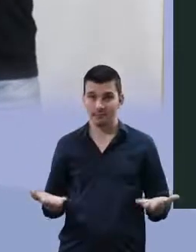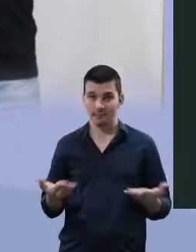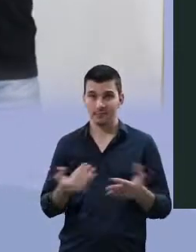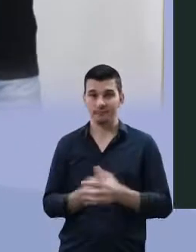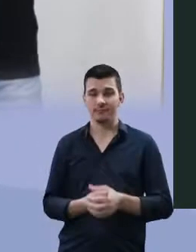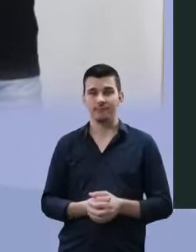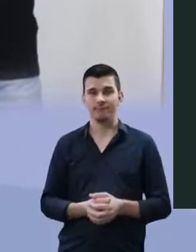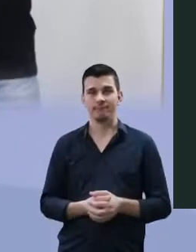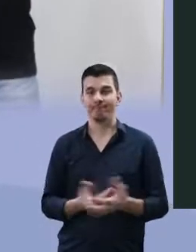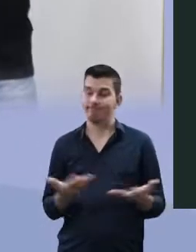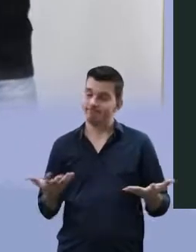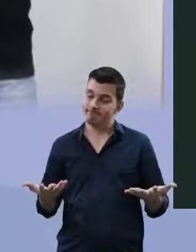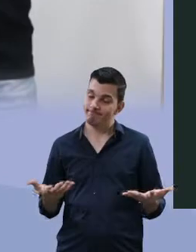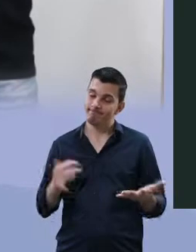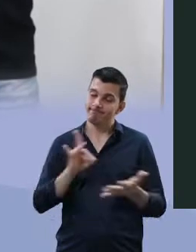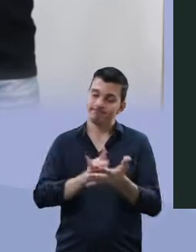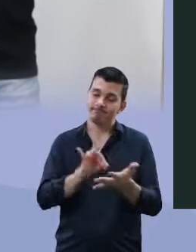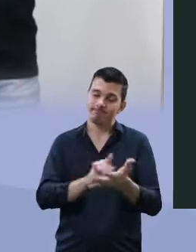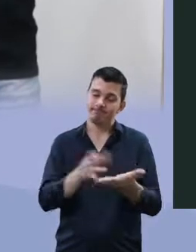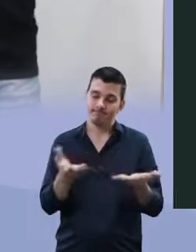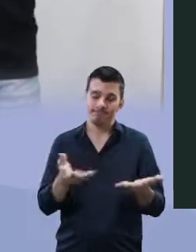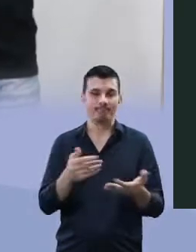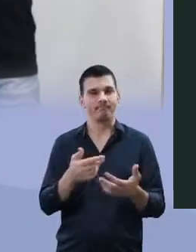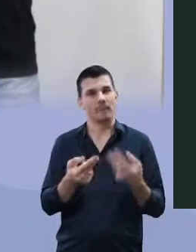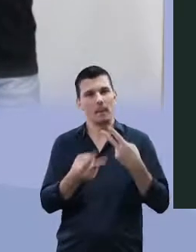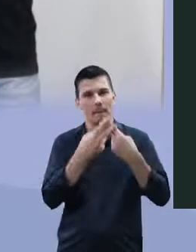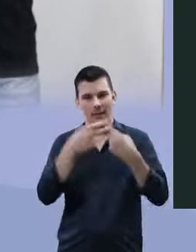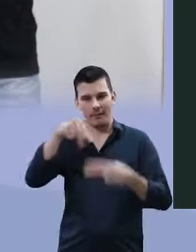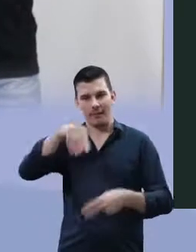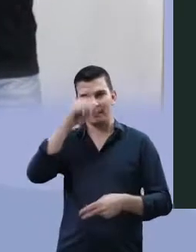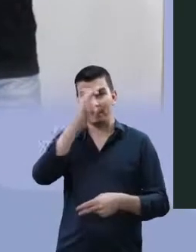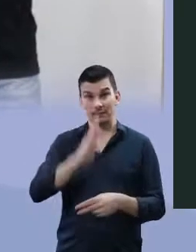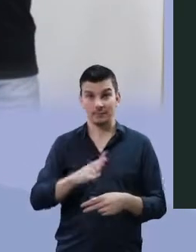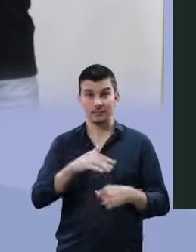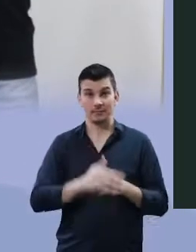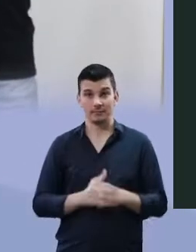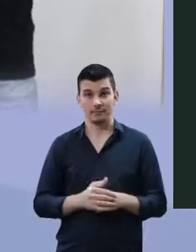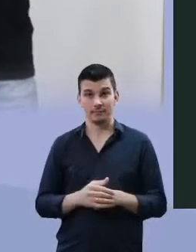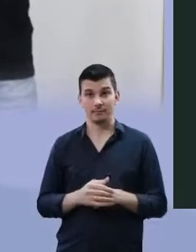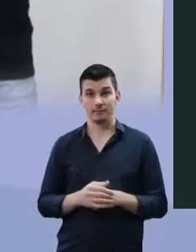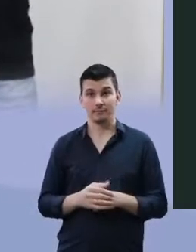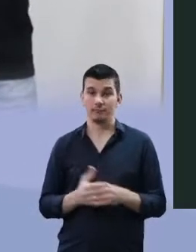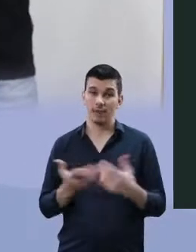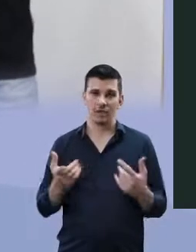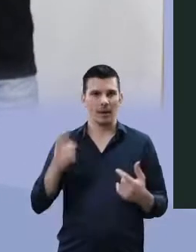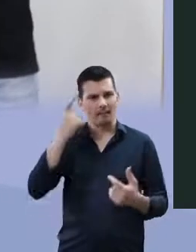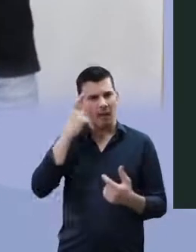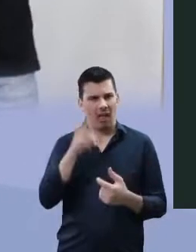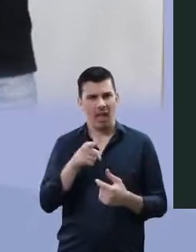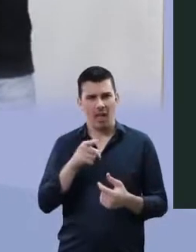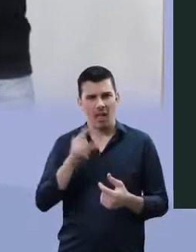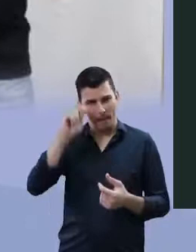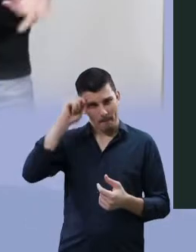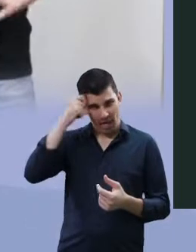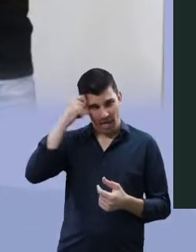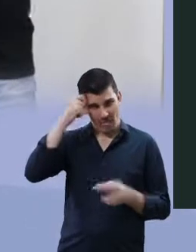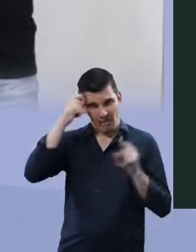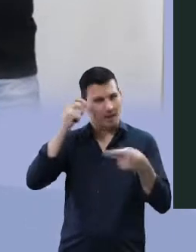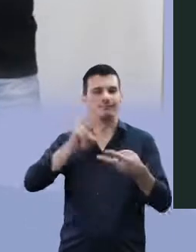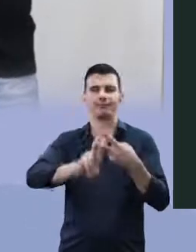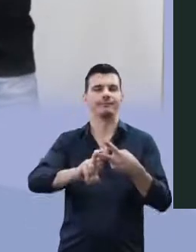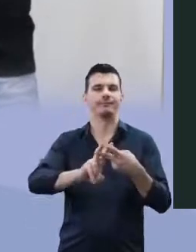imagina logo, preto é preso, né? Então é um presidiário. Ou morto, vítima dessa violência que vitima